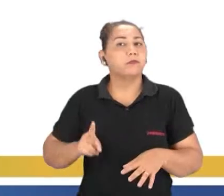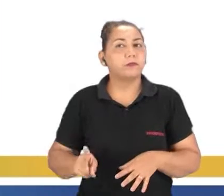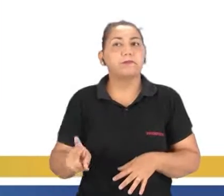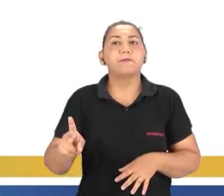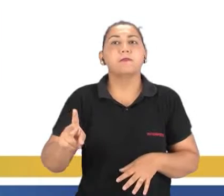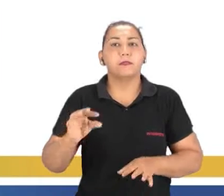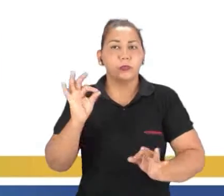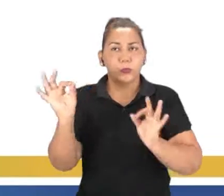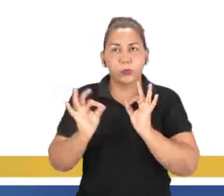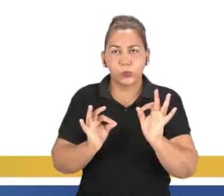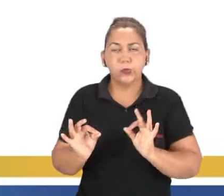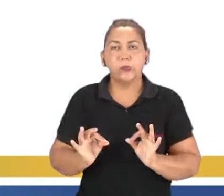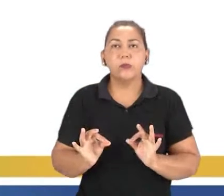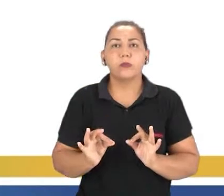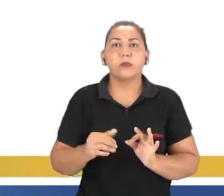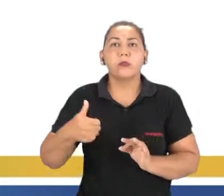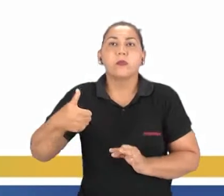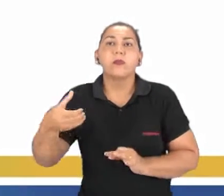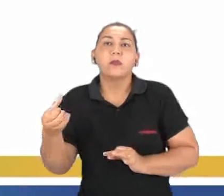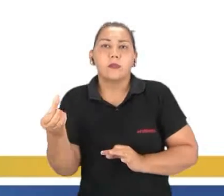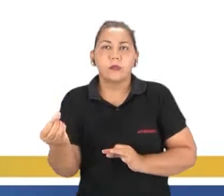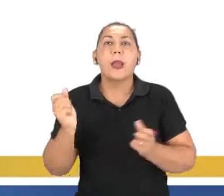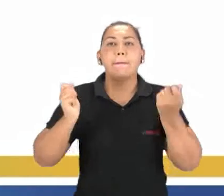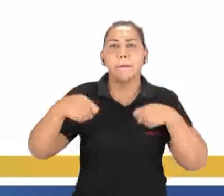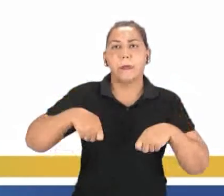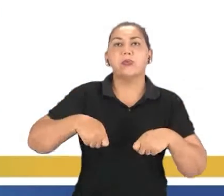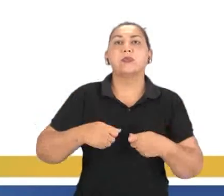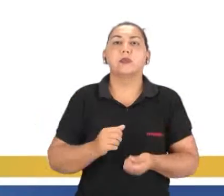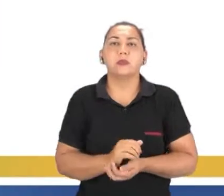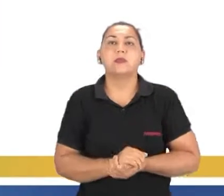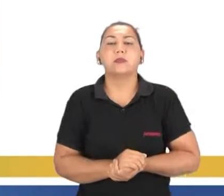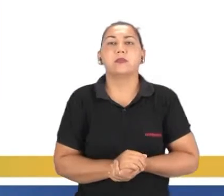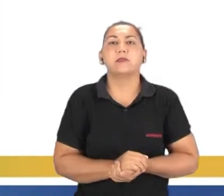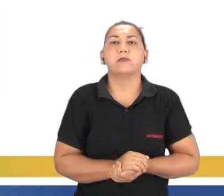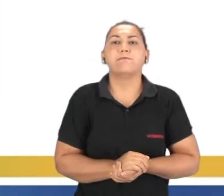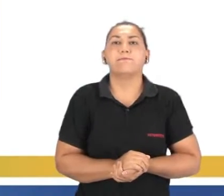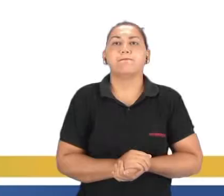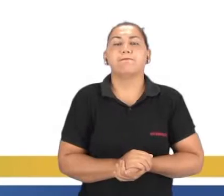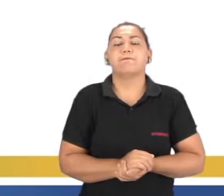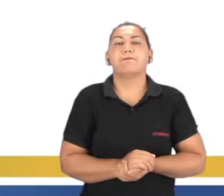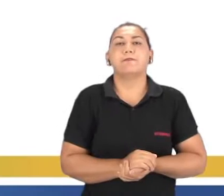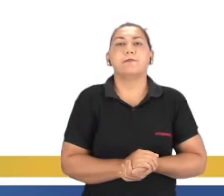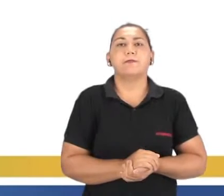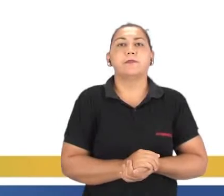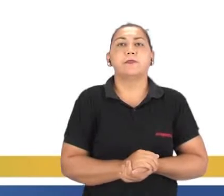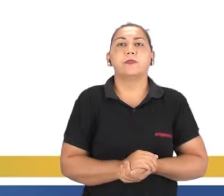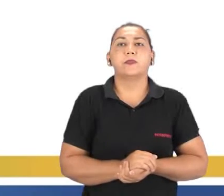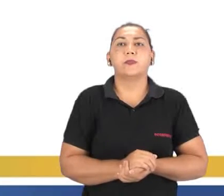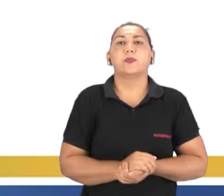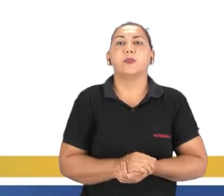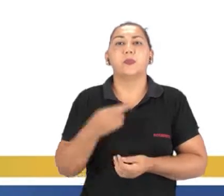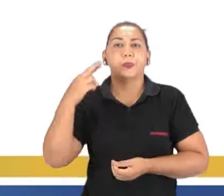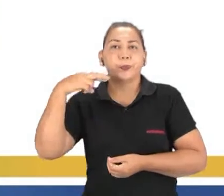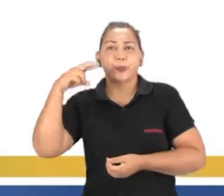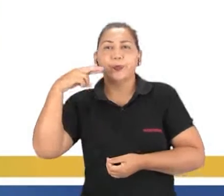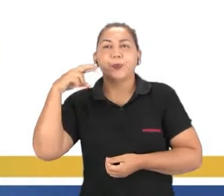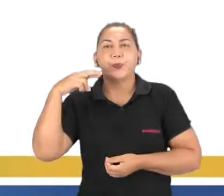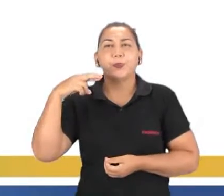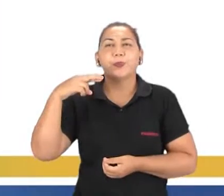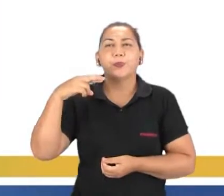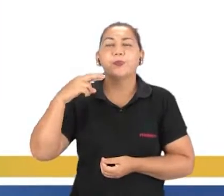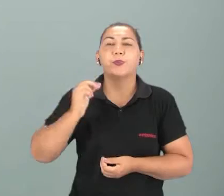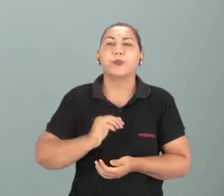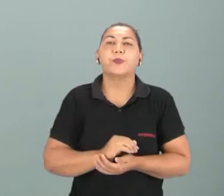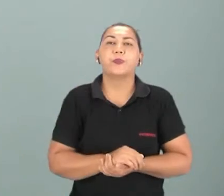tem a formação aqui de 16 possibilidades, 16 indivíduos aqui, tá? E a gente vai observando de acordo com